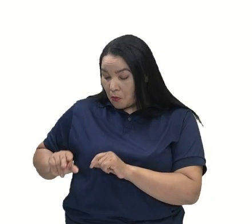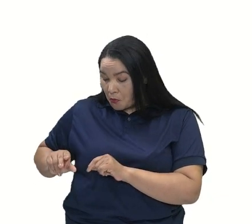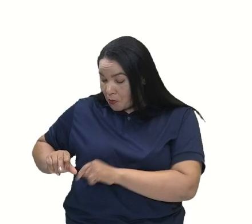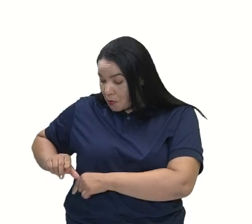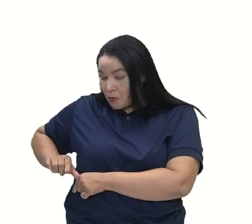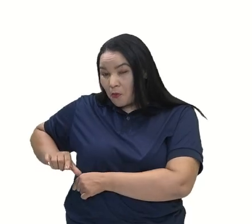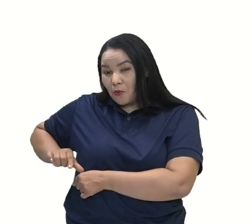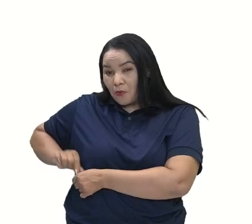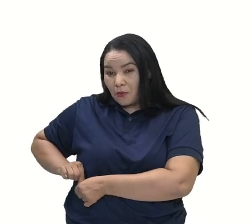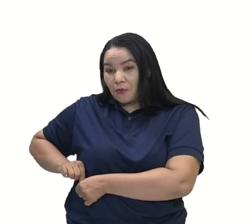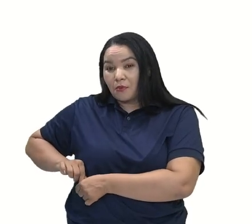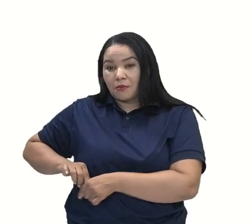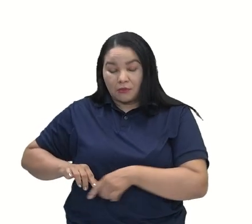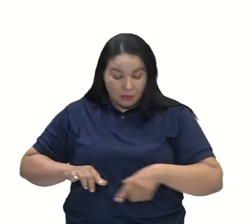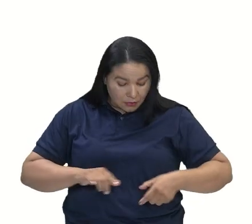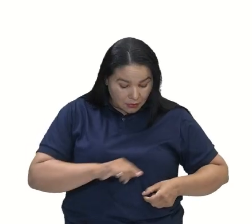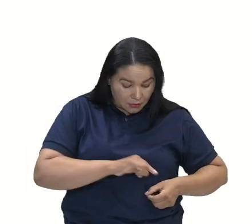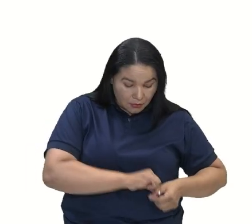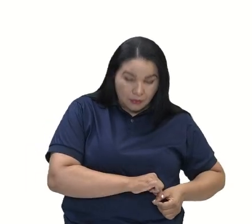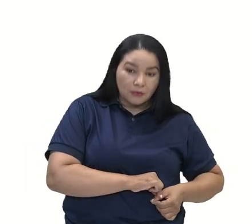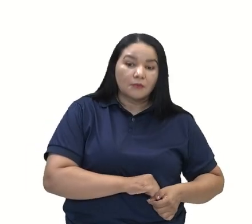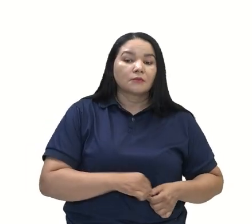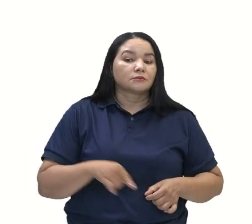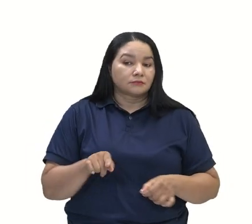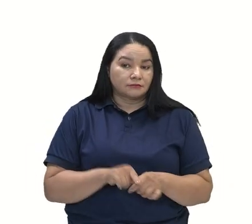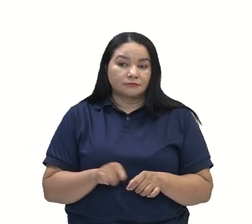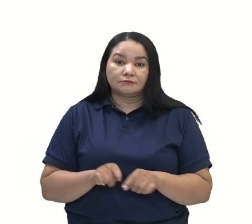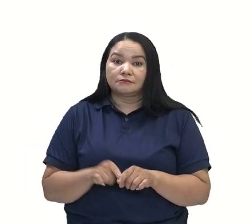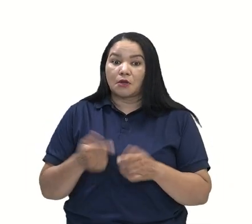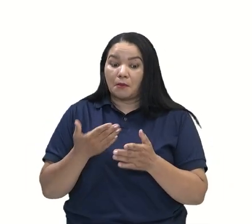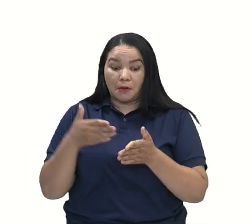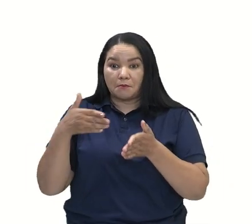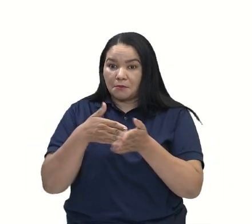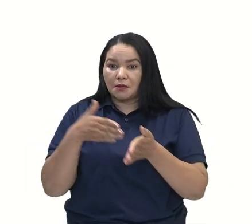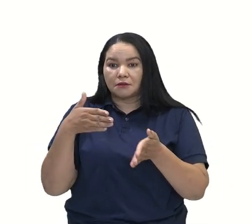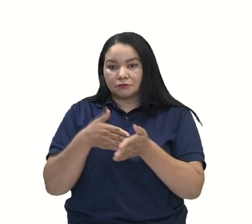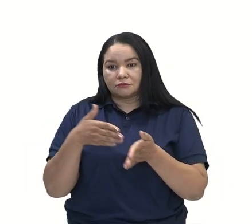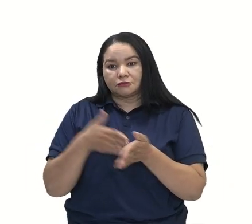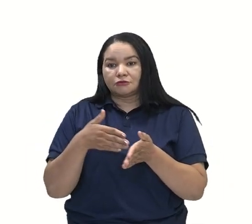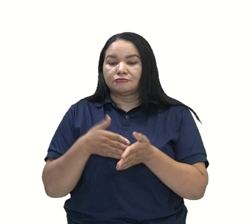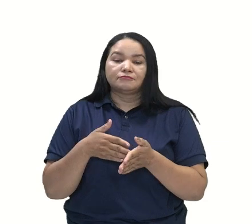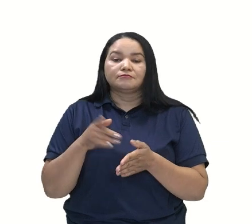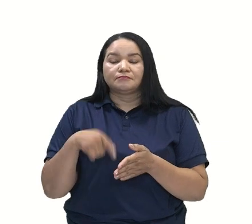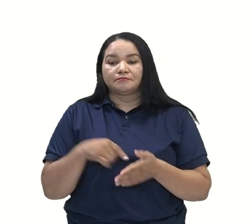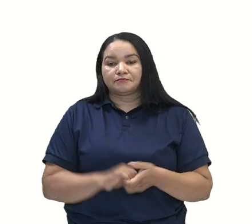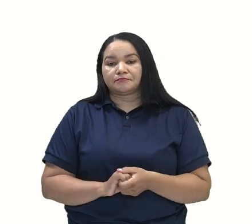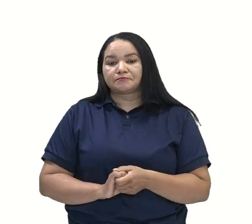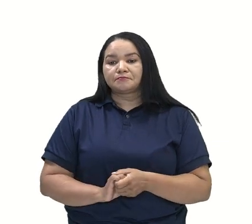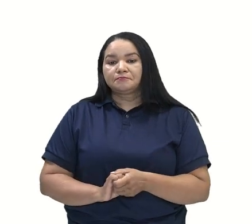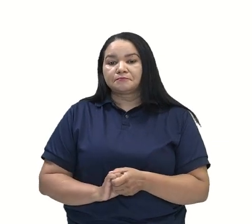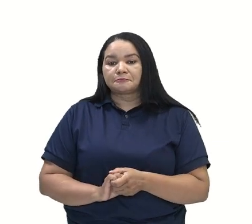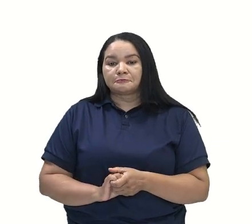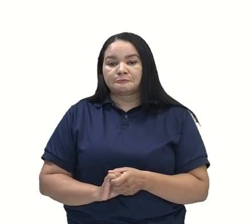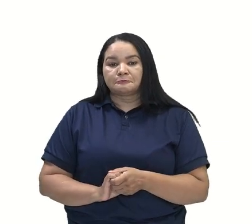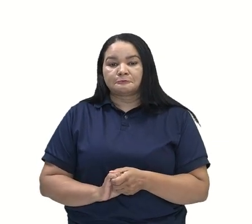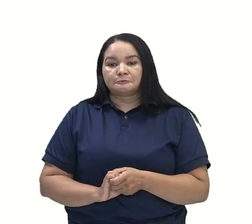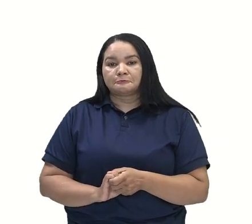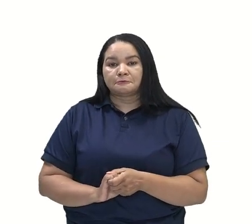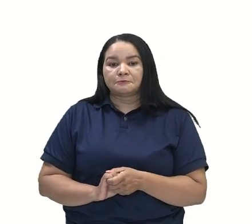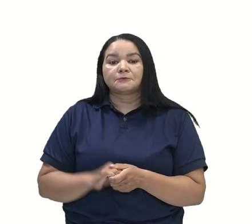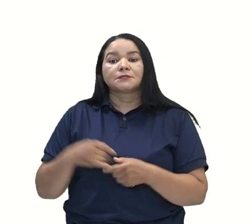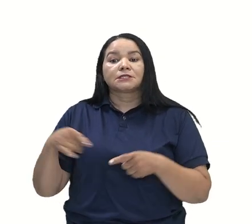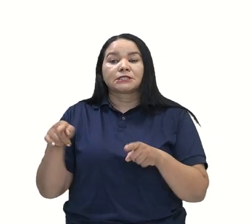para realmente queimar essa área e impedir essa passagem do ovócito pelas tubas uterinas, né? Mas,